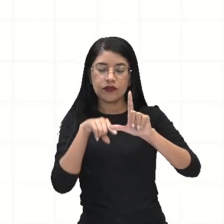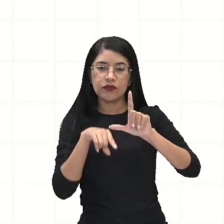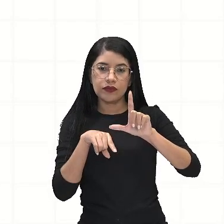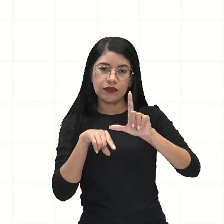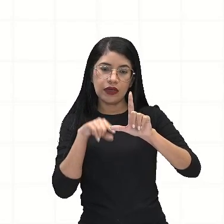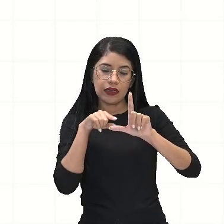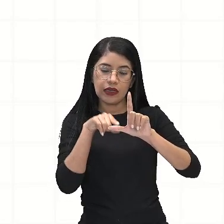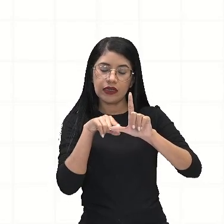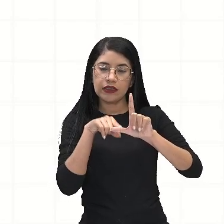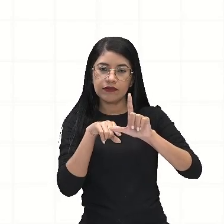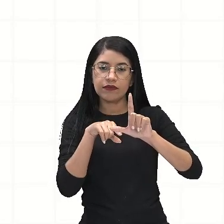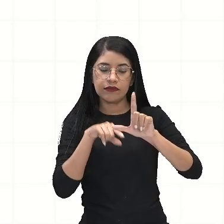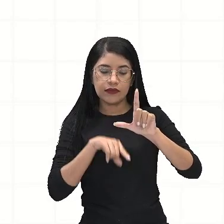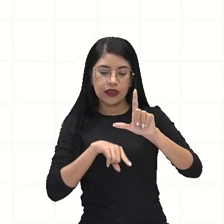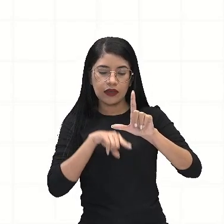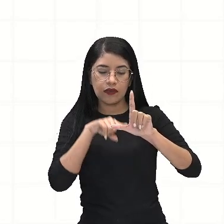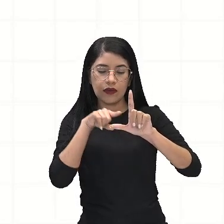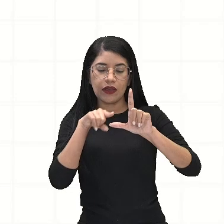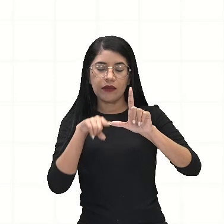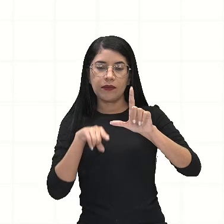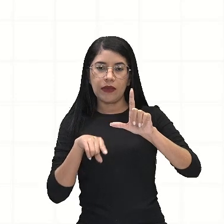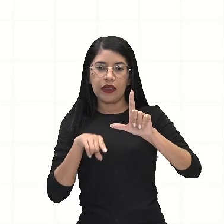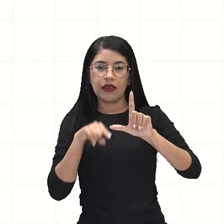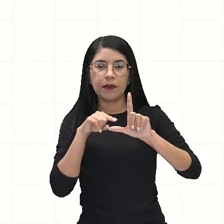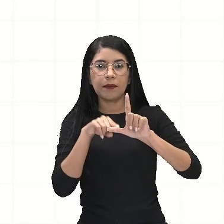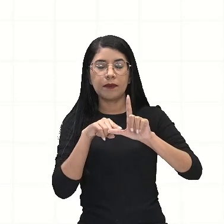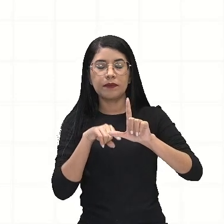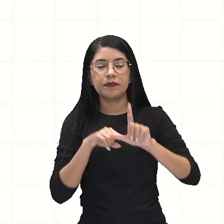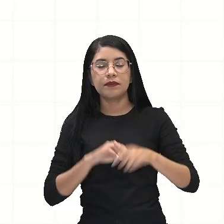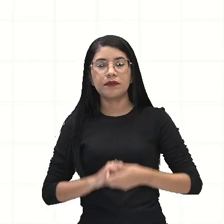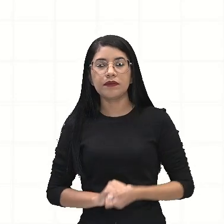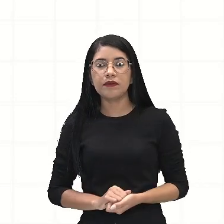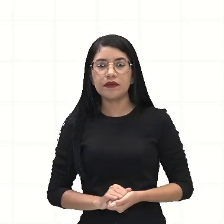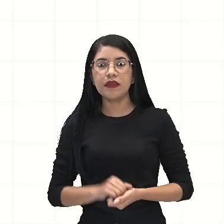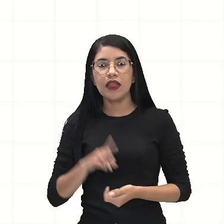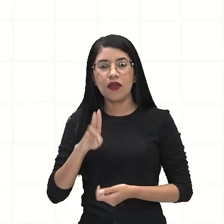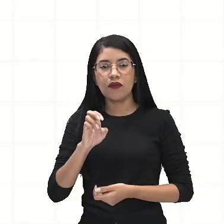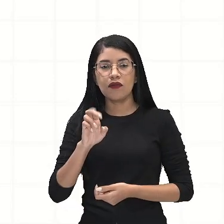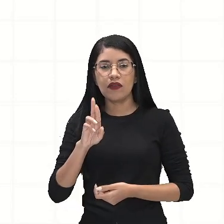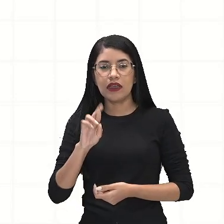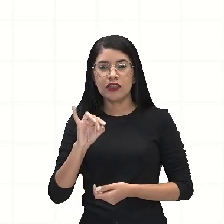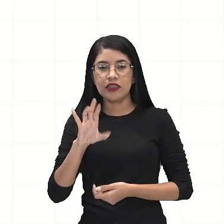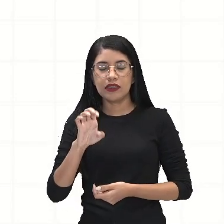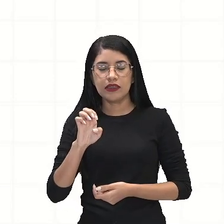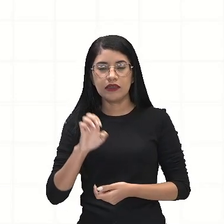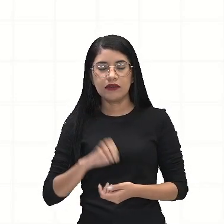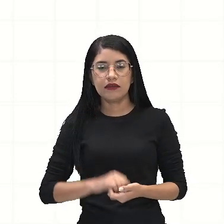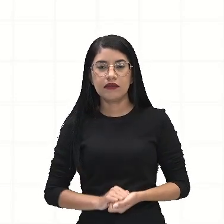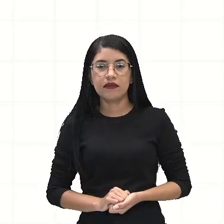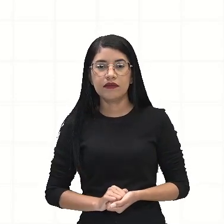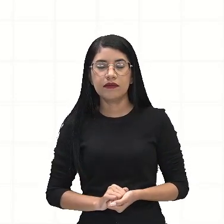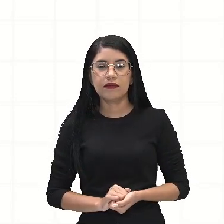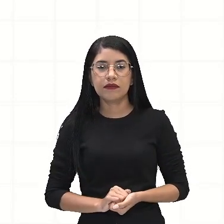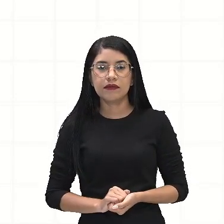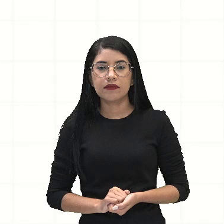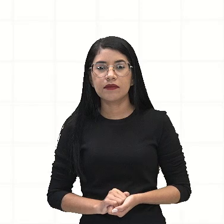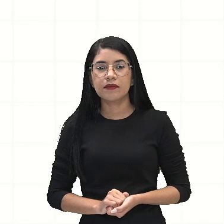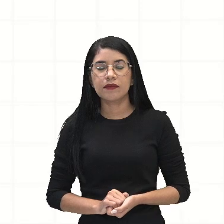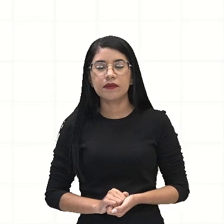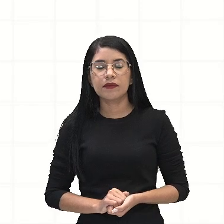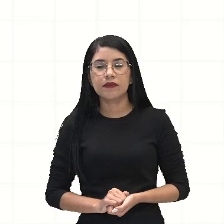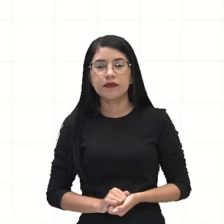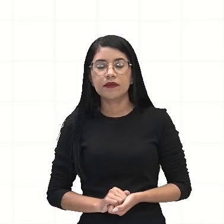onde a parábola, né, vai mudar. Então, é conhecido como vértice.